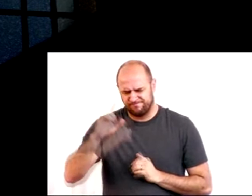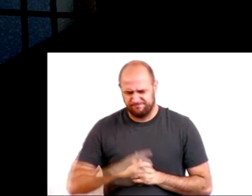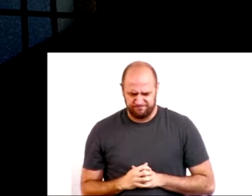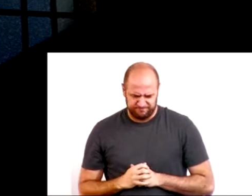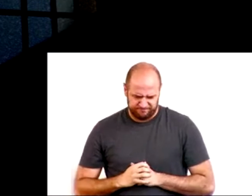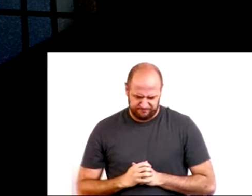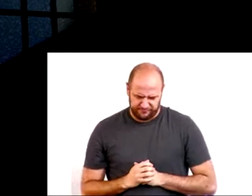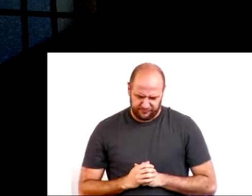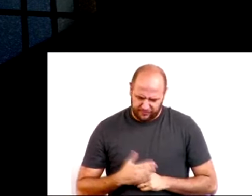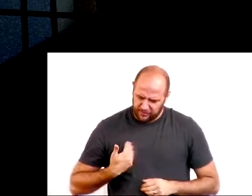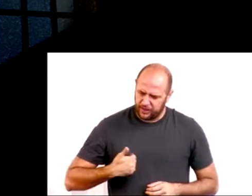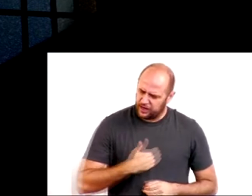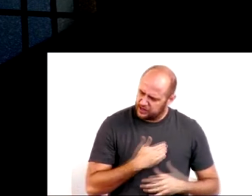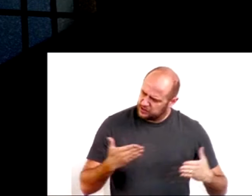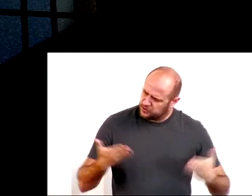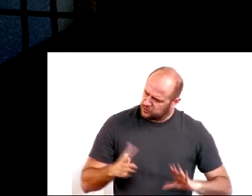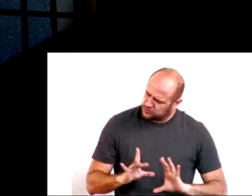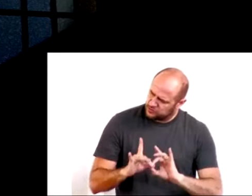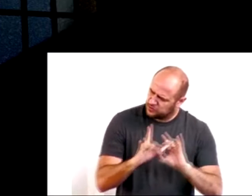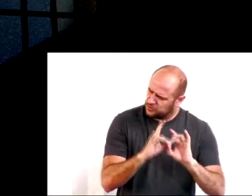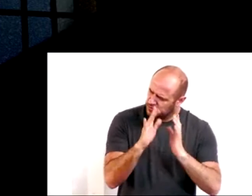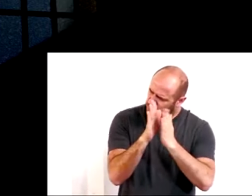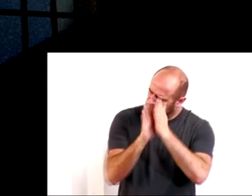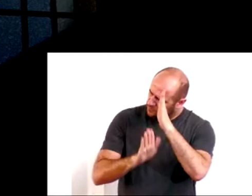nós estamos aqui reunidos para te adorar.